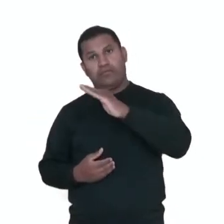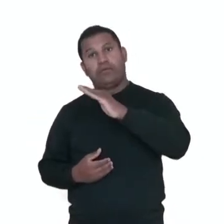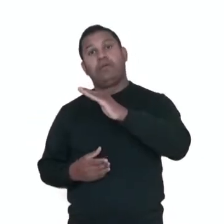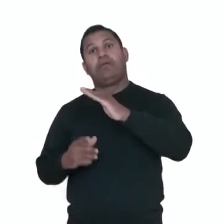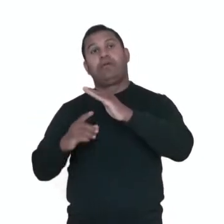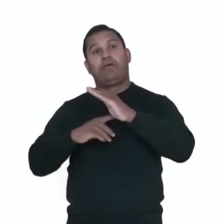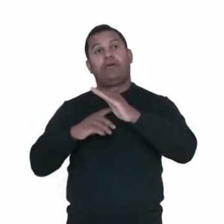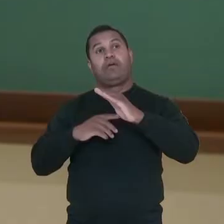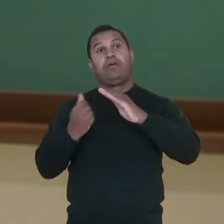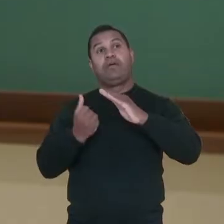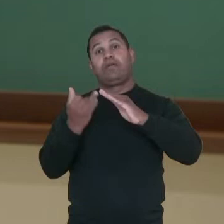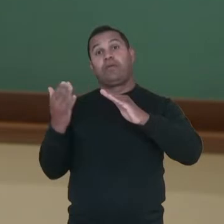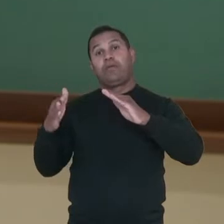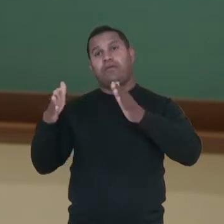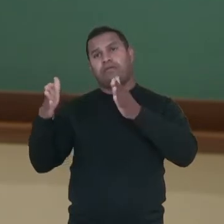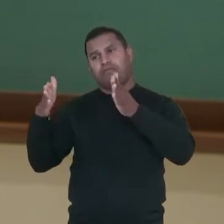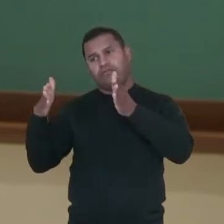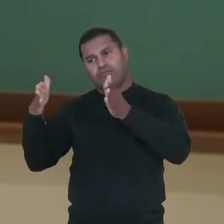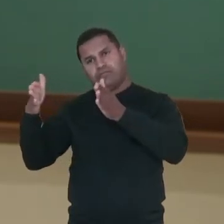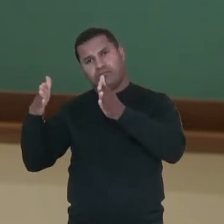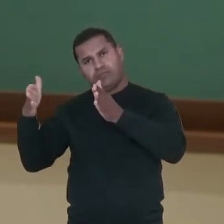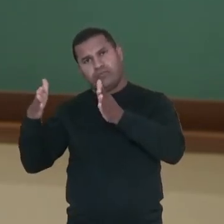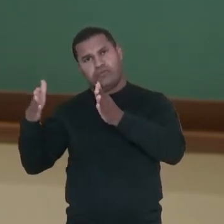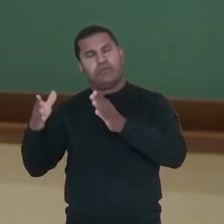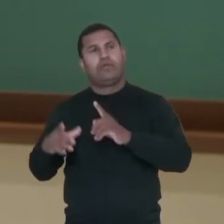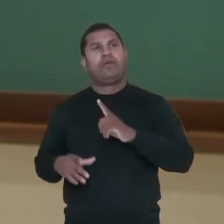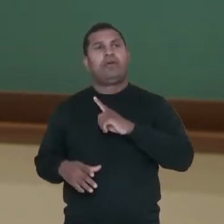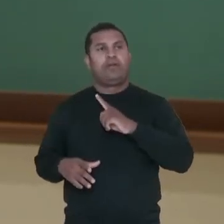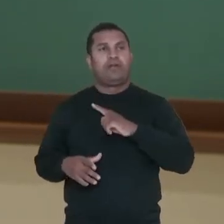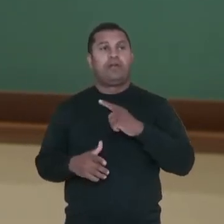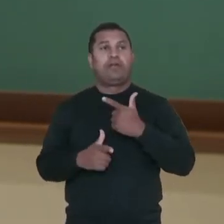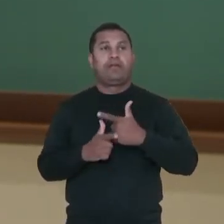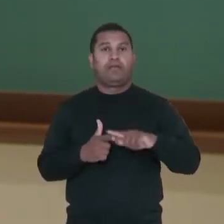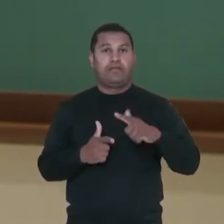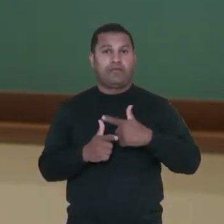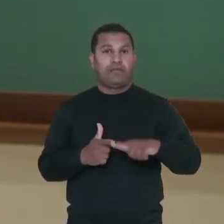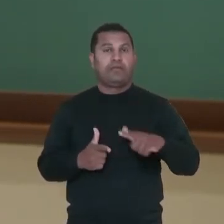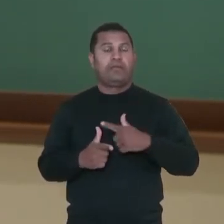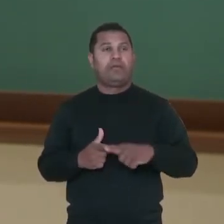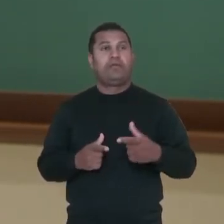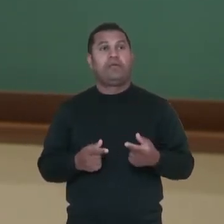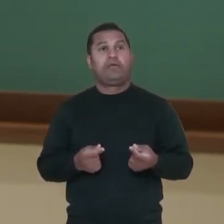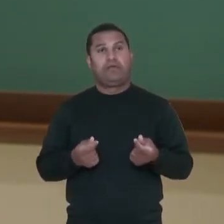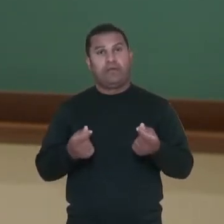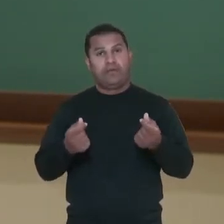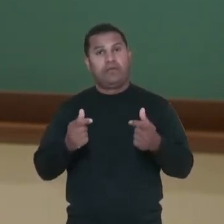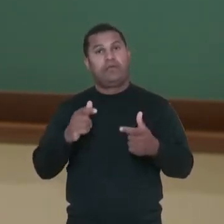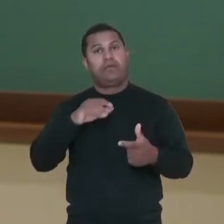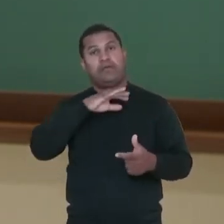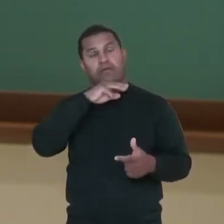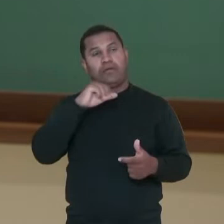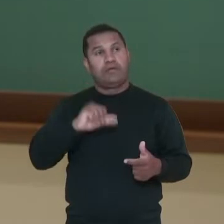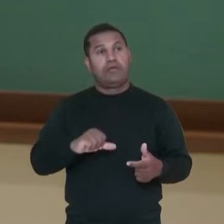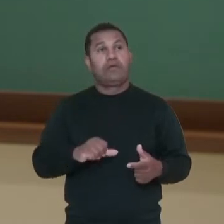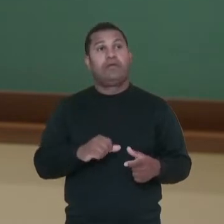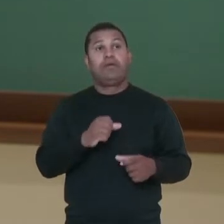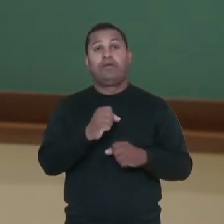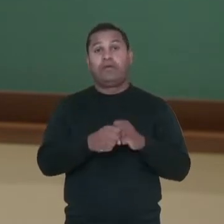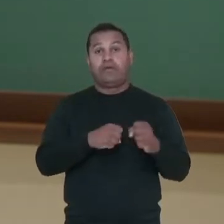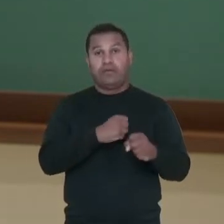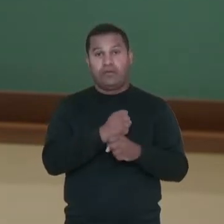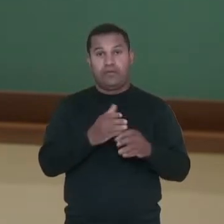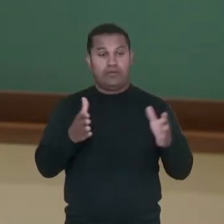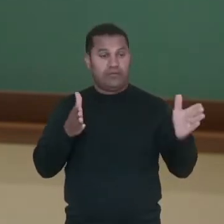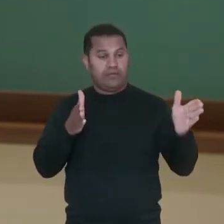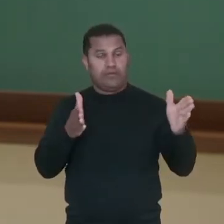dessa situação aqui pontual nos últimos anos, mas também tem algumas situações aqui nos anos 90, assim como também próximo ao